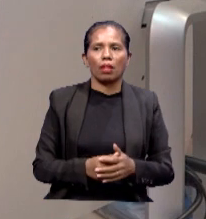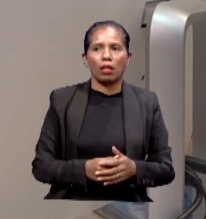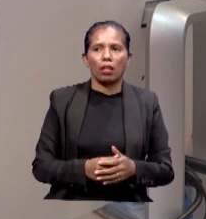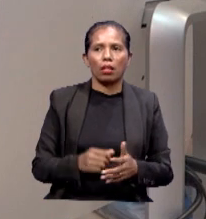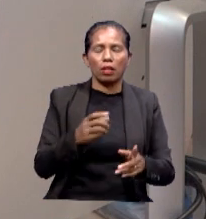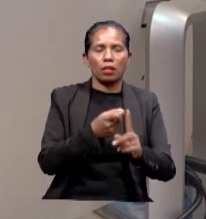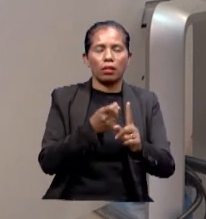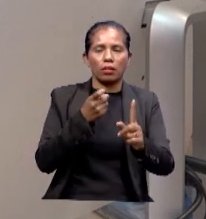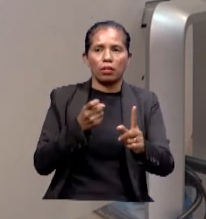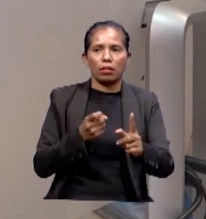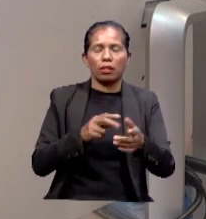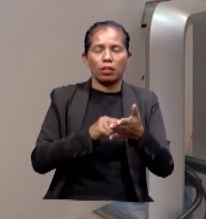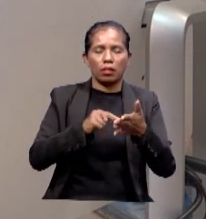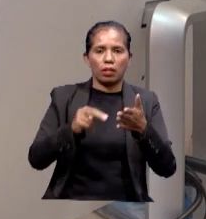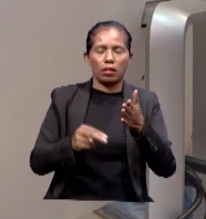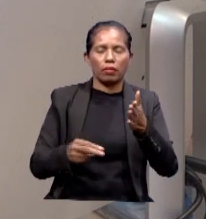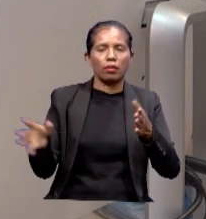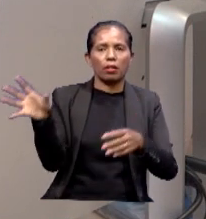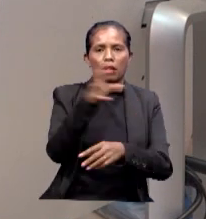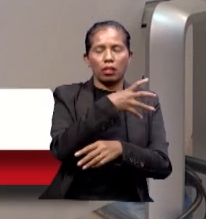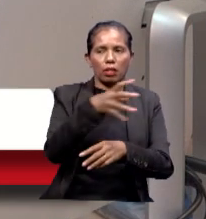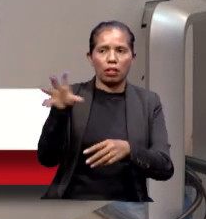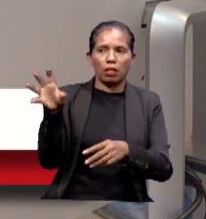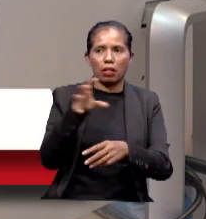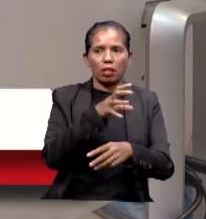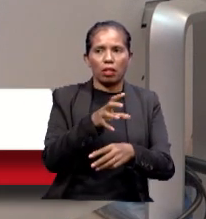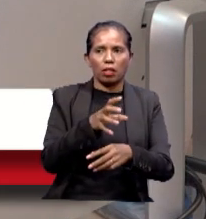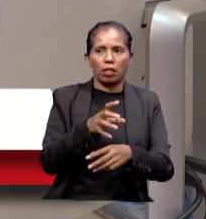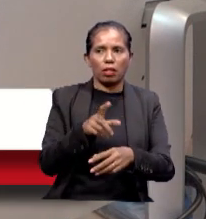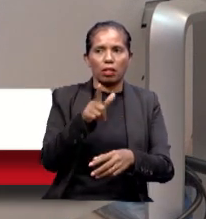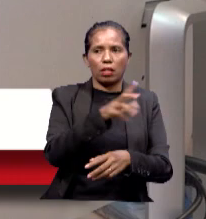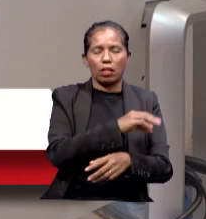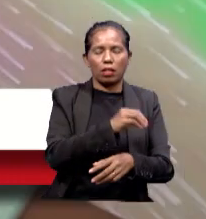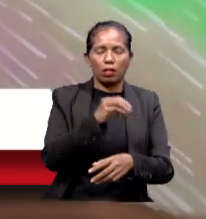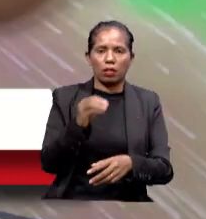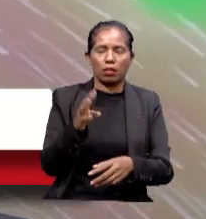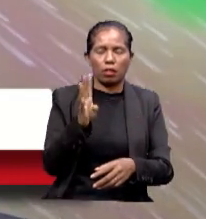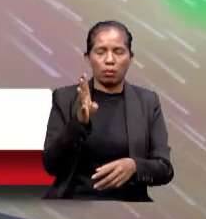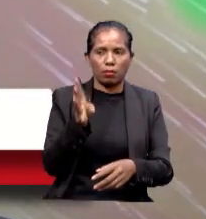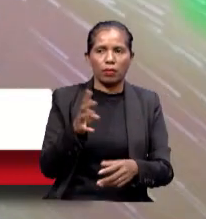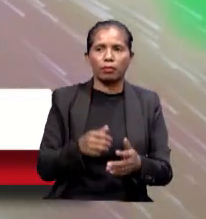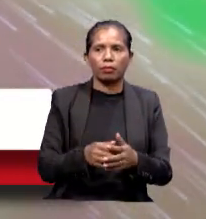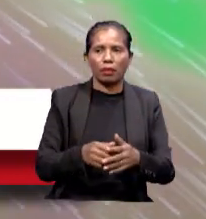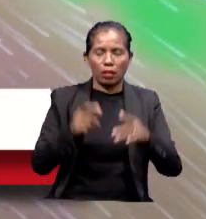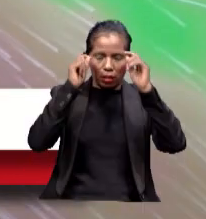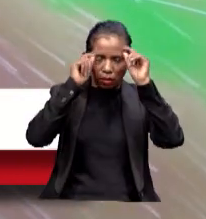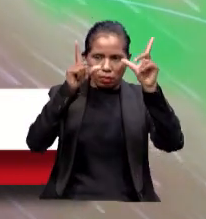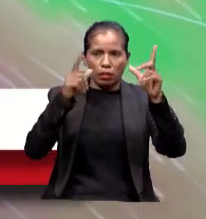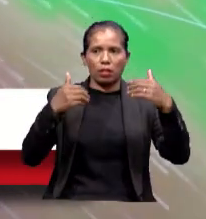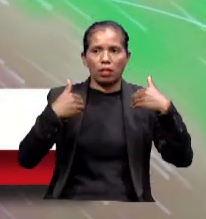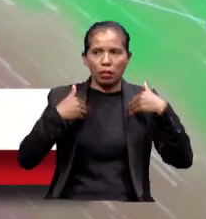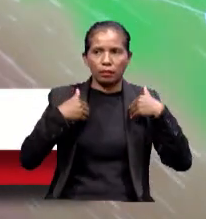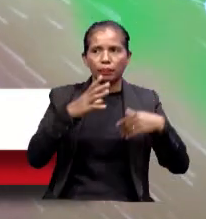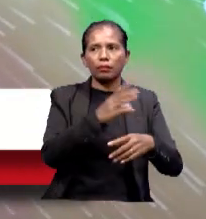comprova husi nível anin ia 850 hectopascal linha. Então Timor ora sin drone se ia